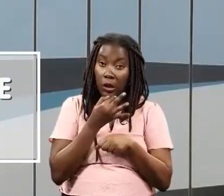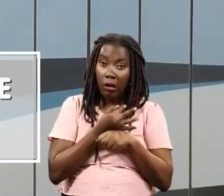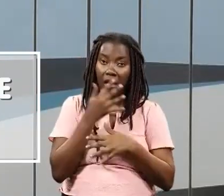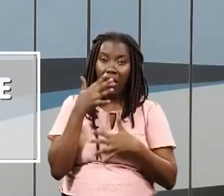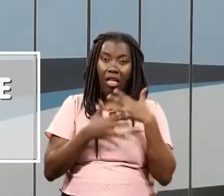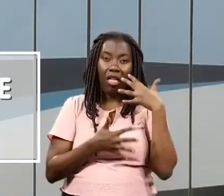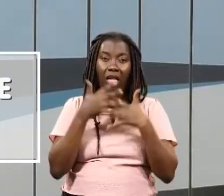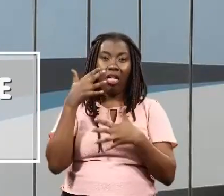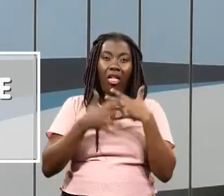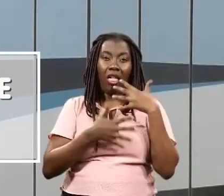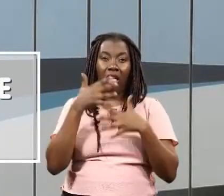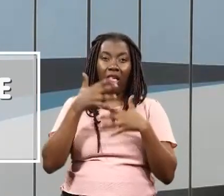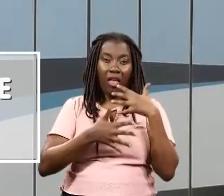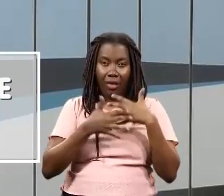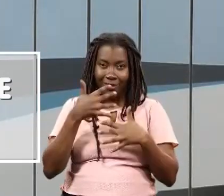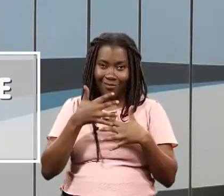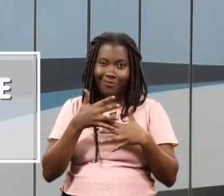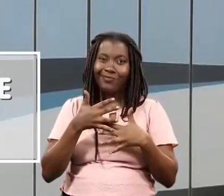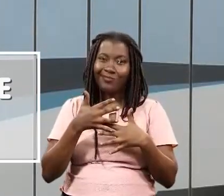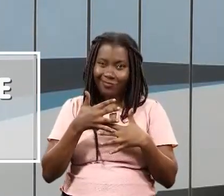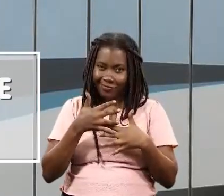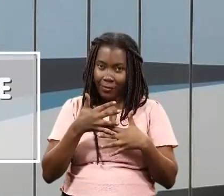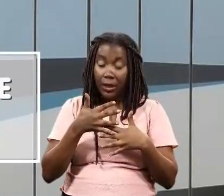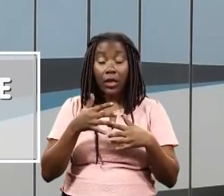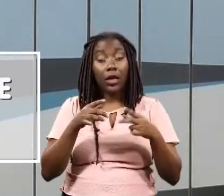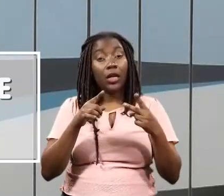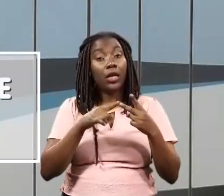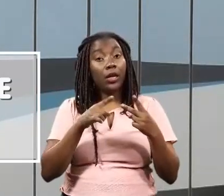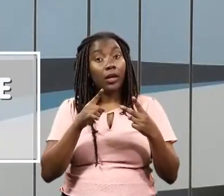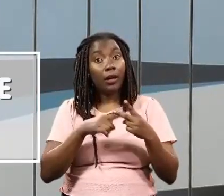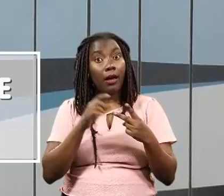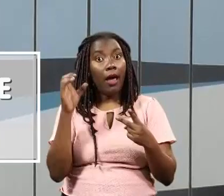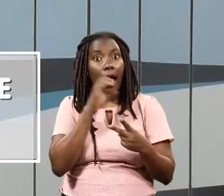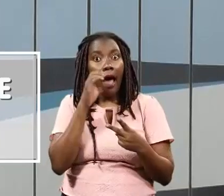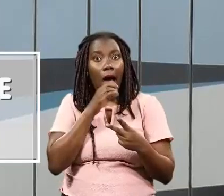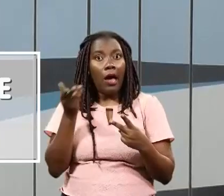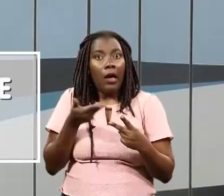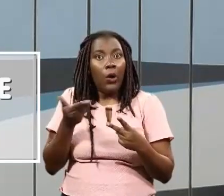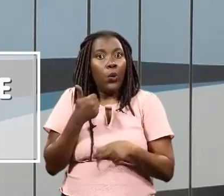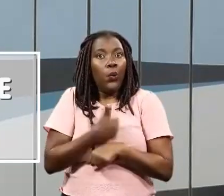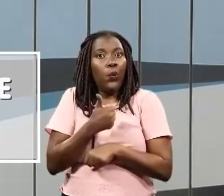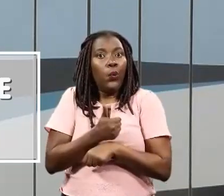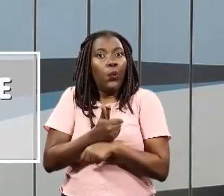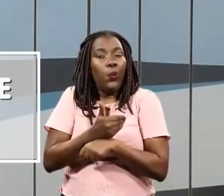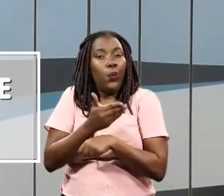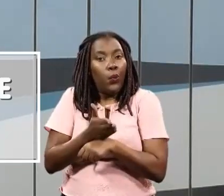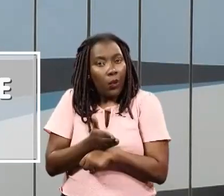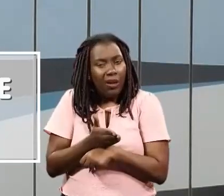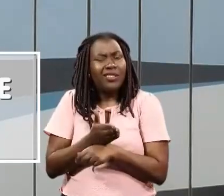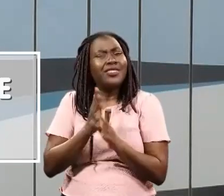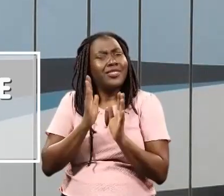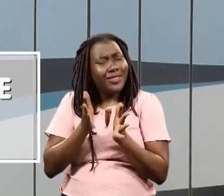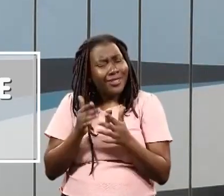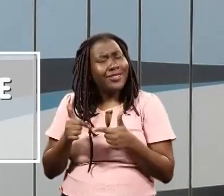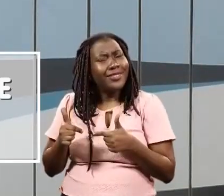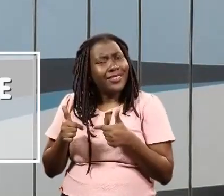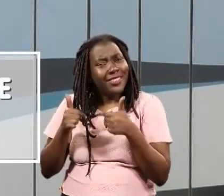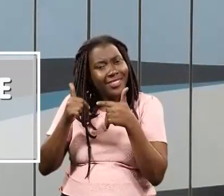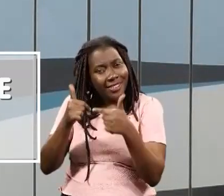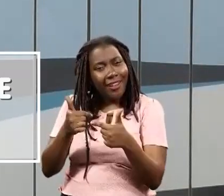Acho que é um. E estar acelerados o tempo todo. Nós já vivemos num movimento assim de